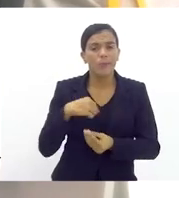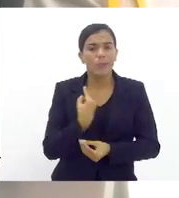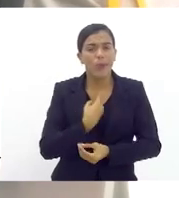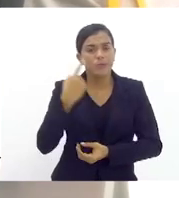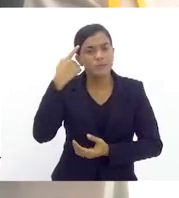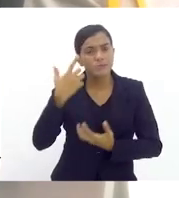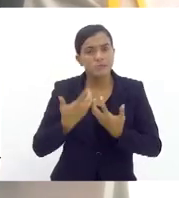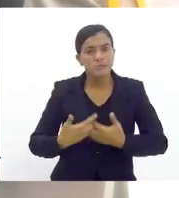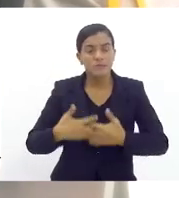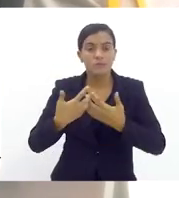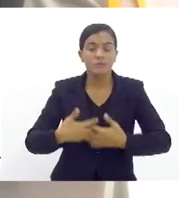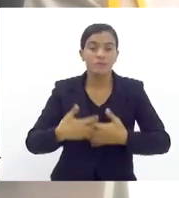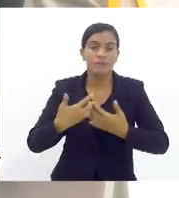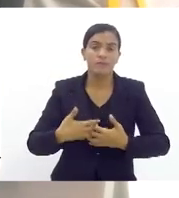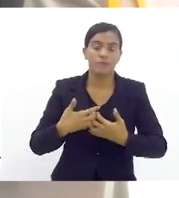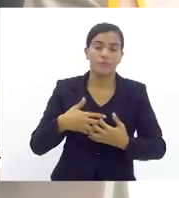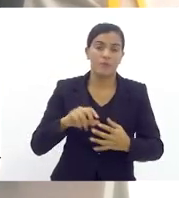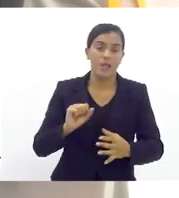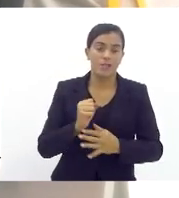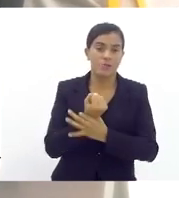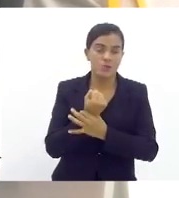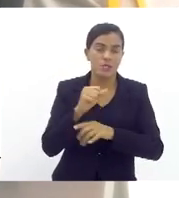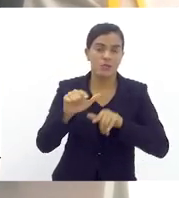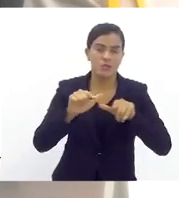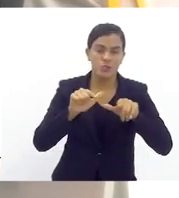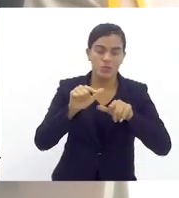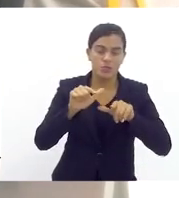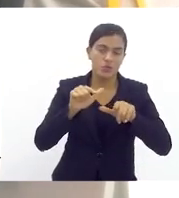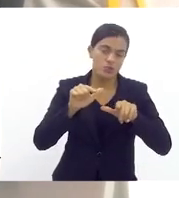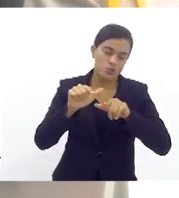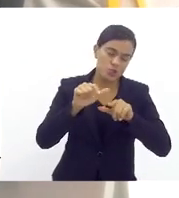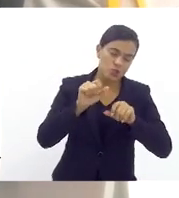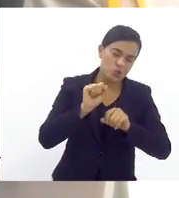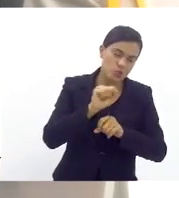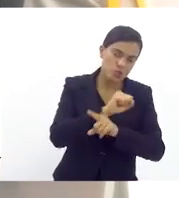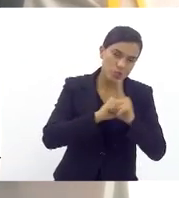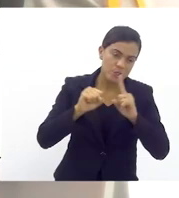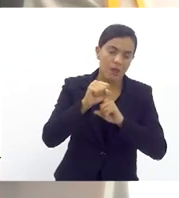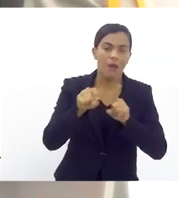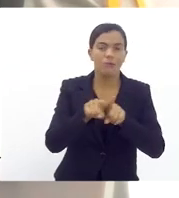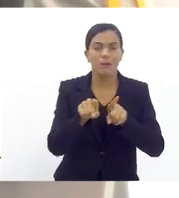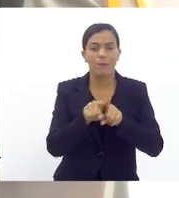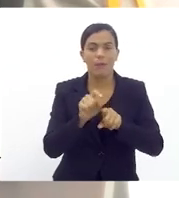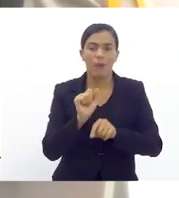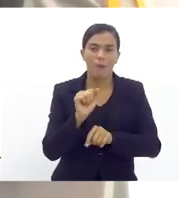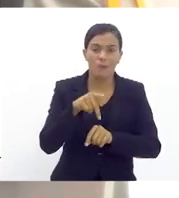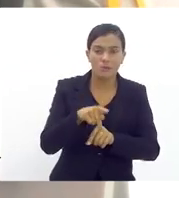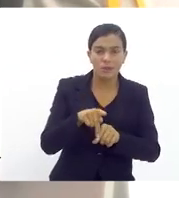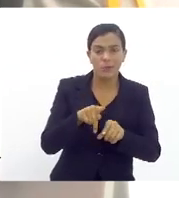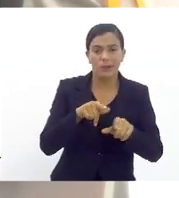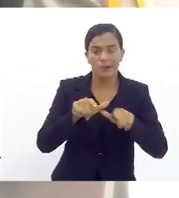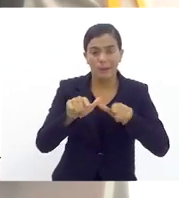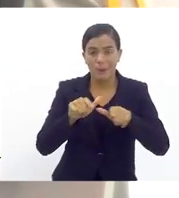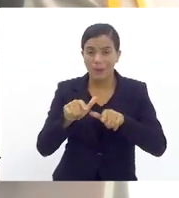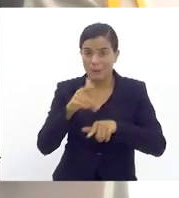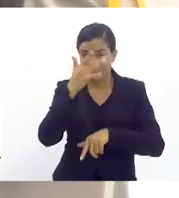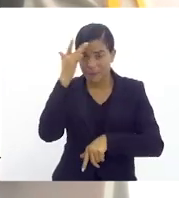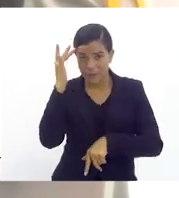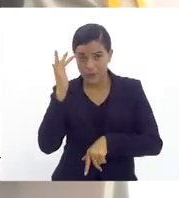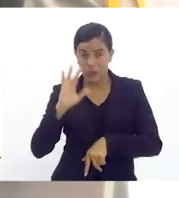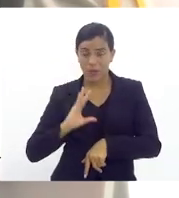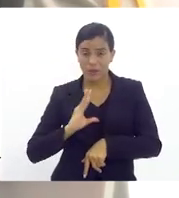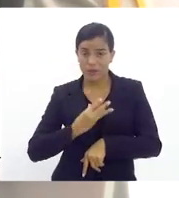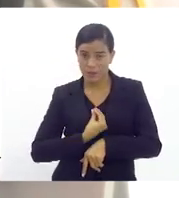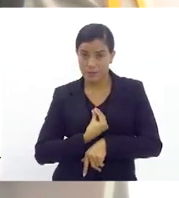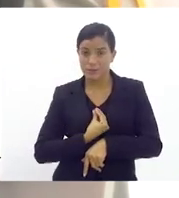pensamos na seguridade social de pessoas trans, binárias e não